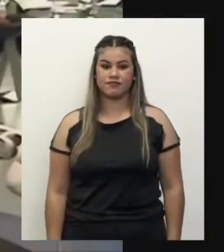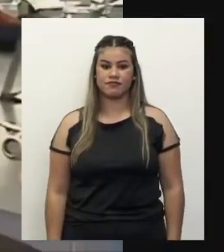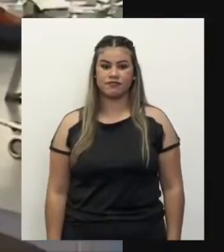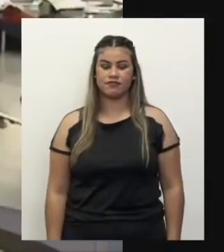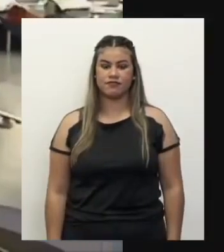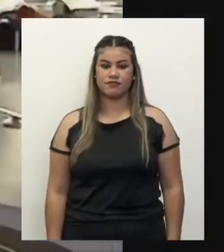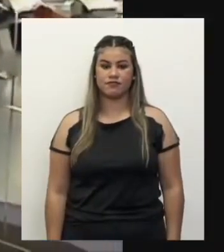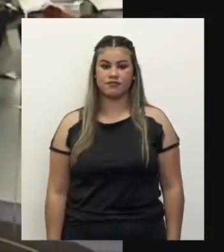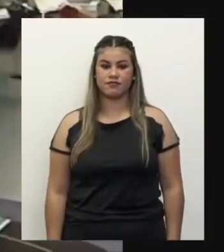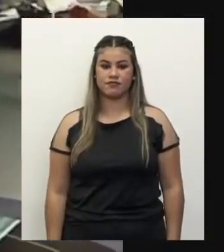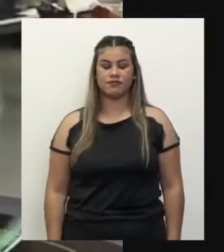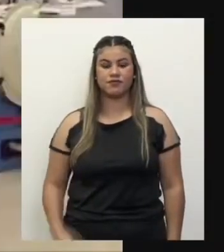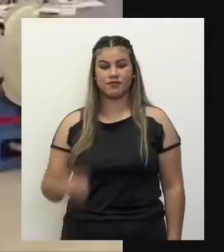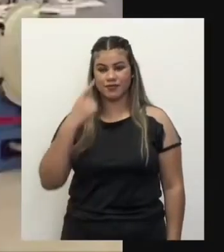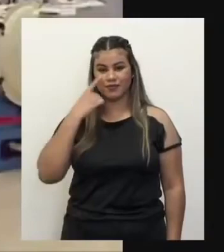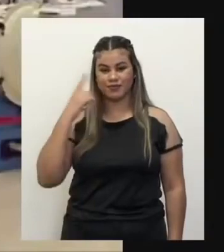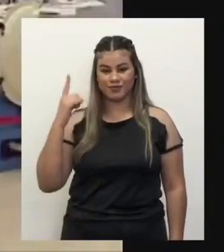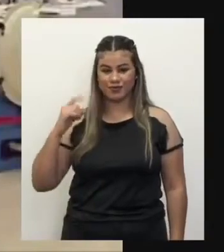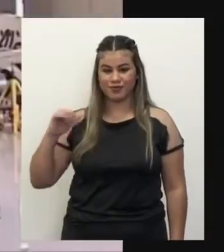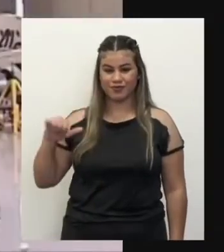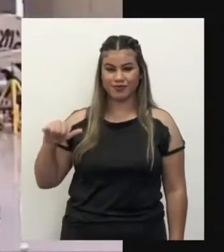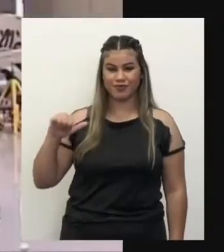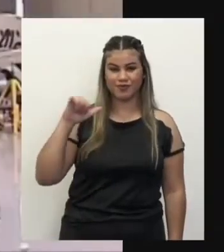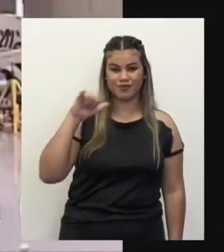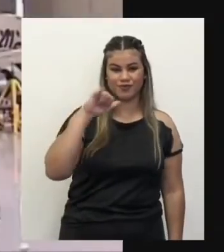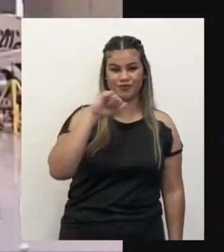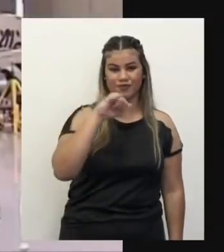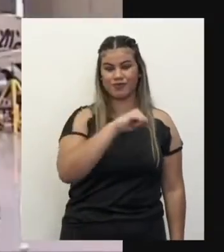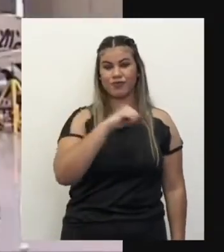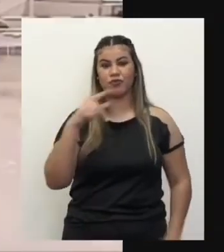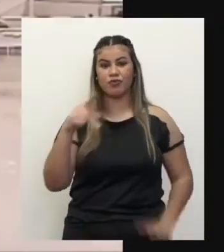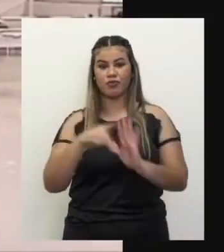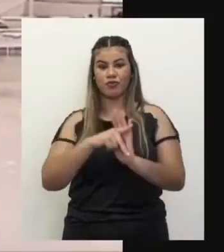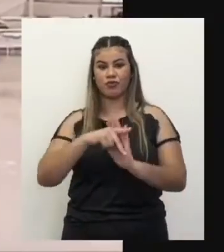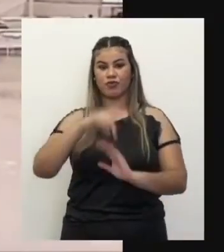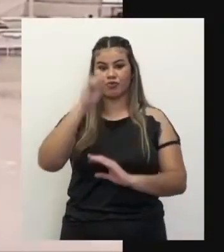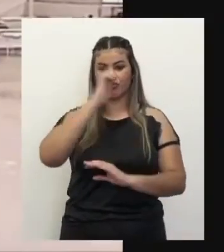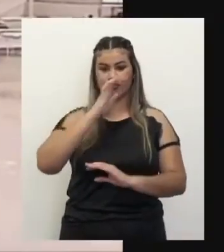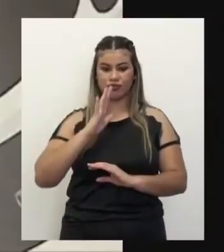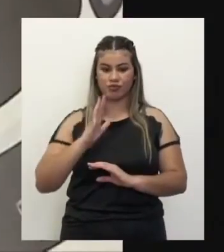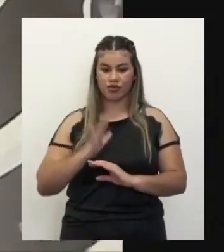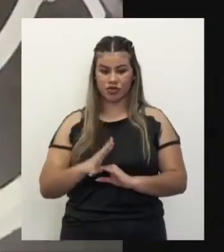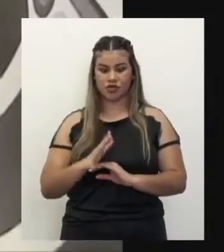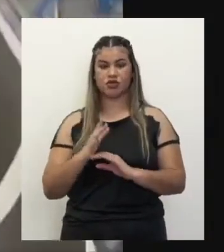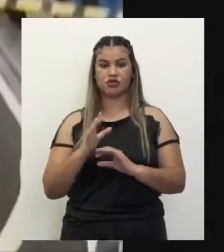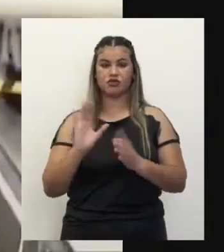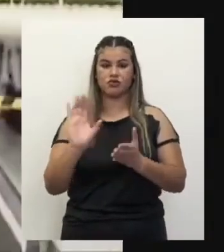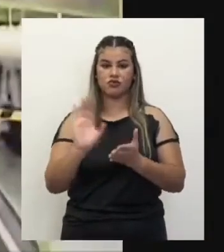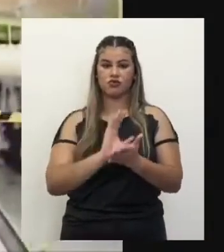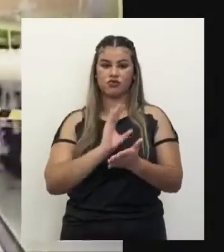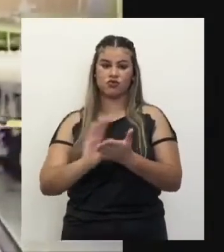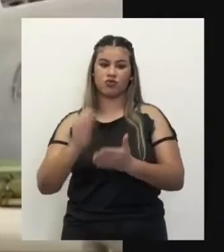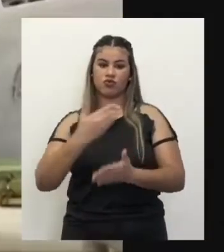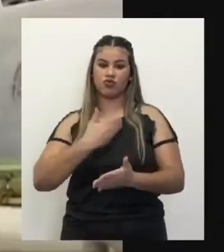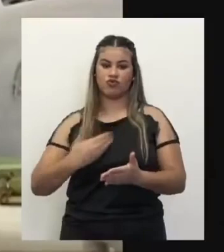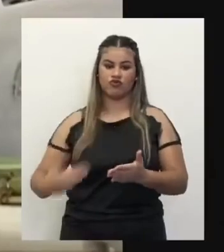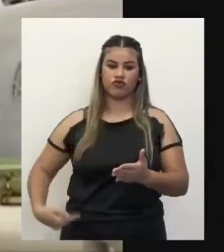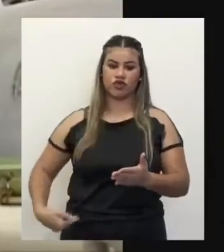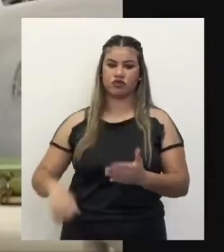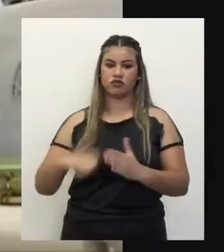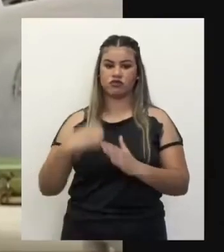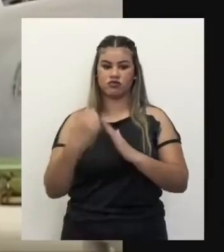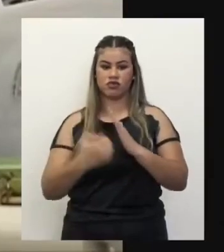Capital do setor aeroespacial brasileiro, potencial que uniu governo e empresários. Em 2009, eles criaram um